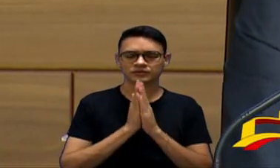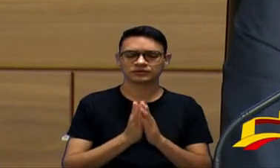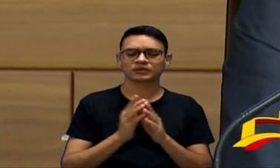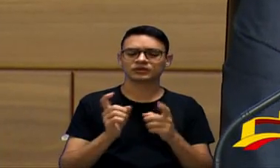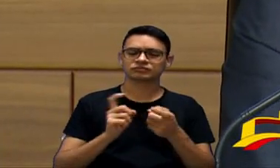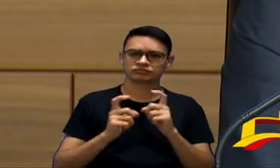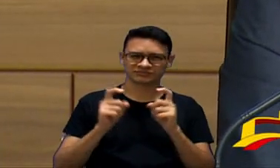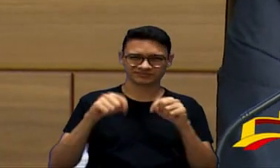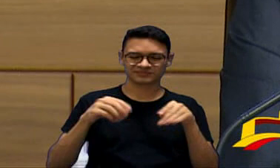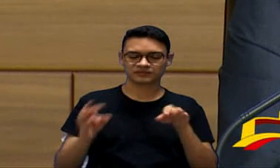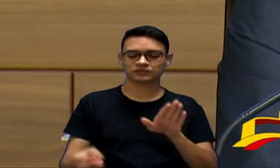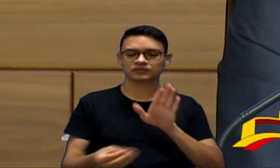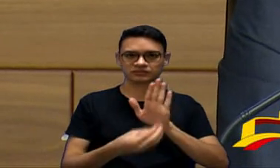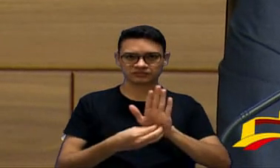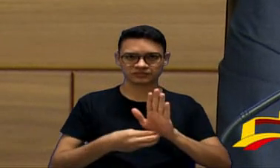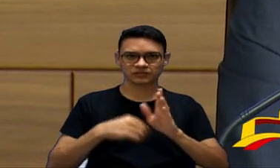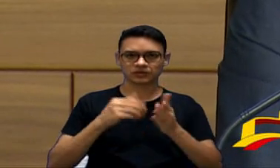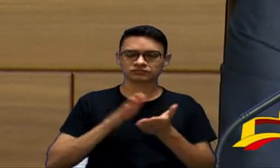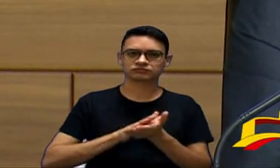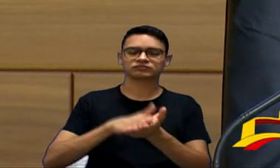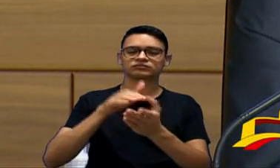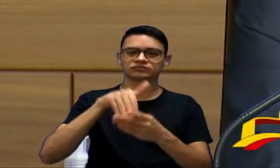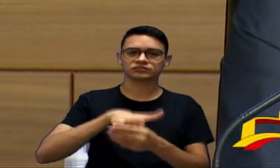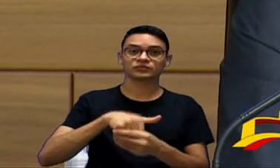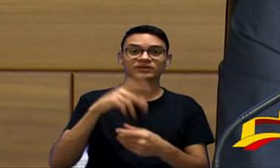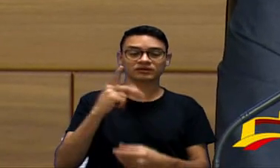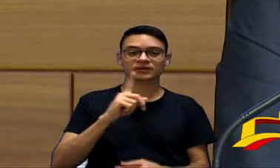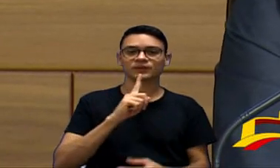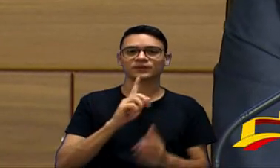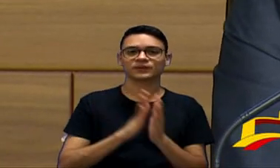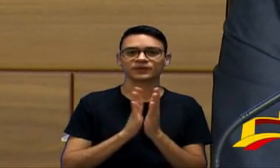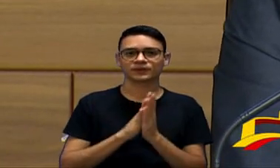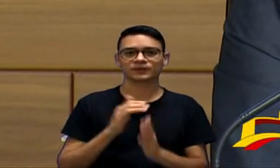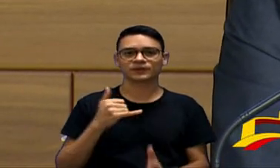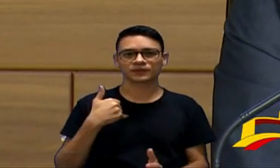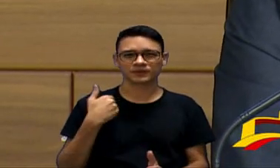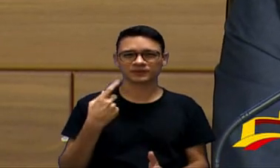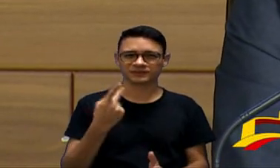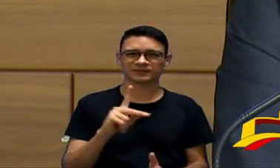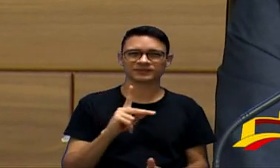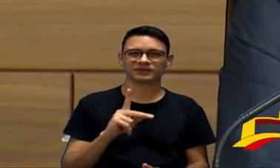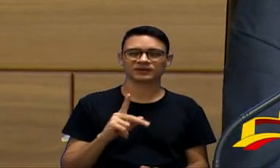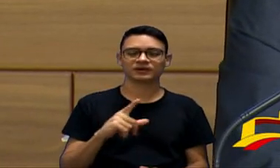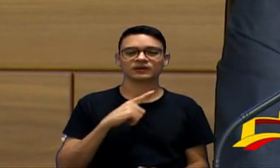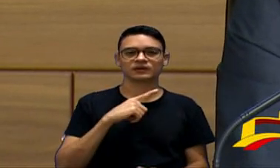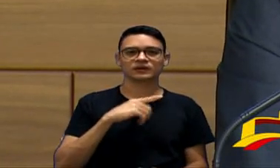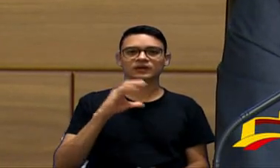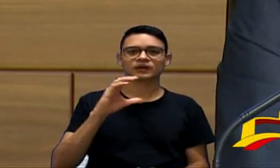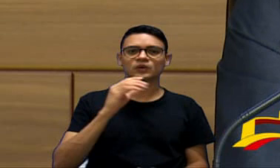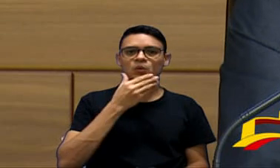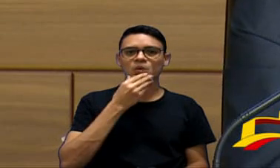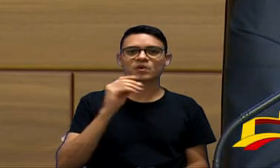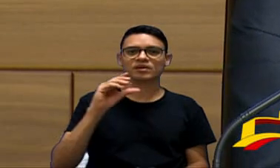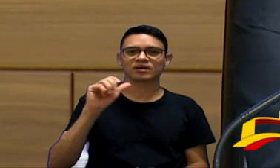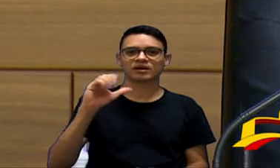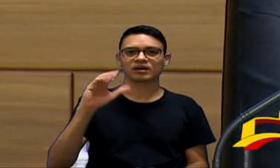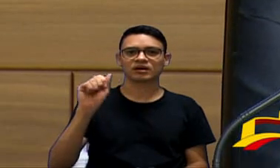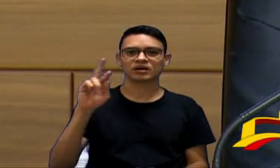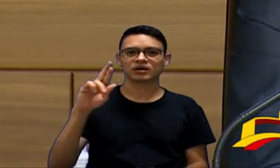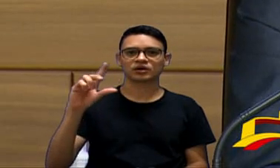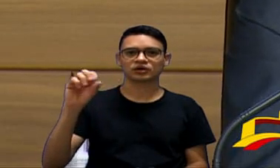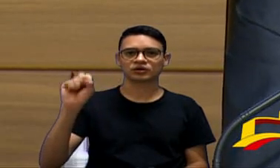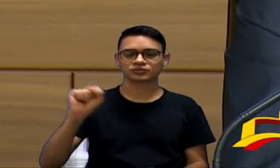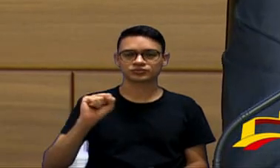atos dos trabalhos. Presente sessão, voto de congratulações pela passagem da data natalícia de Carlos Ohama, assinado pelo